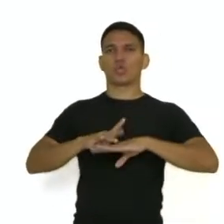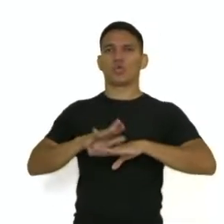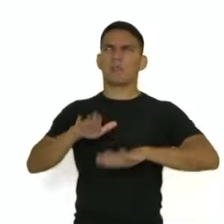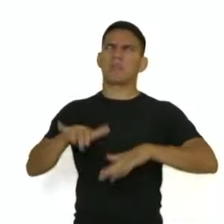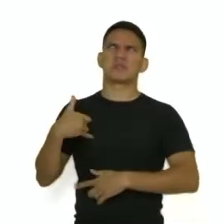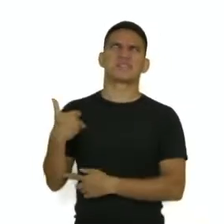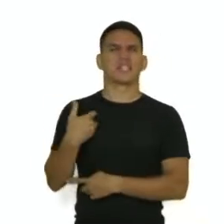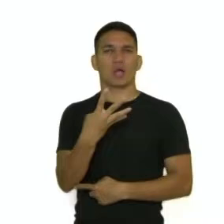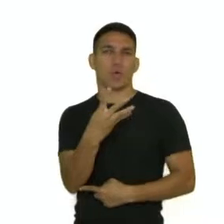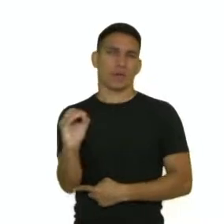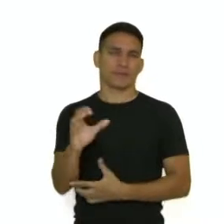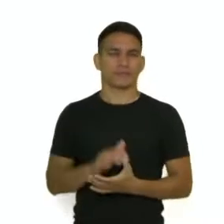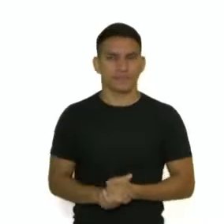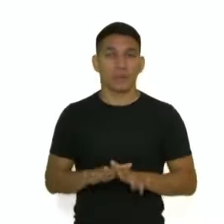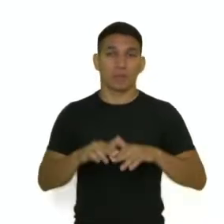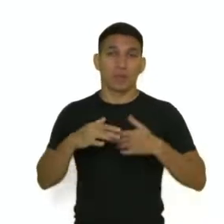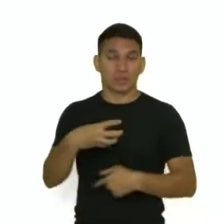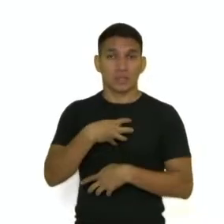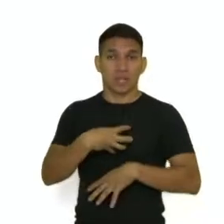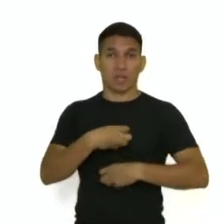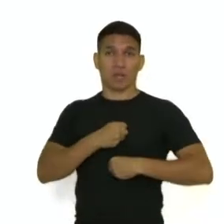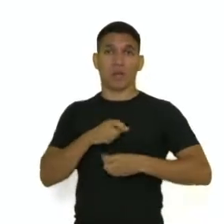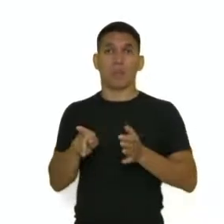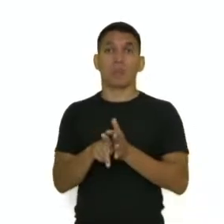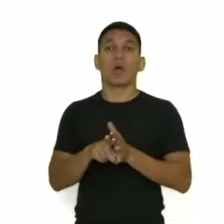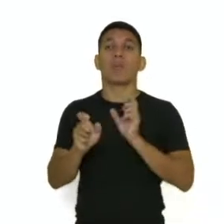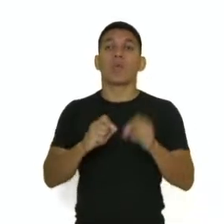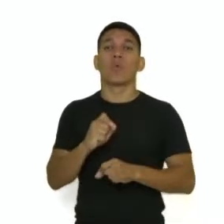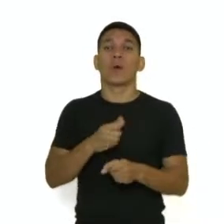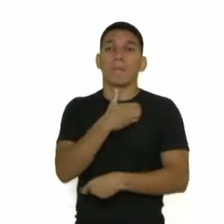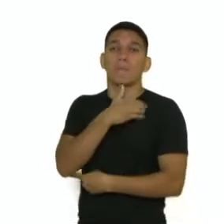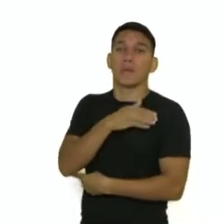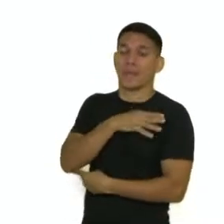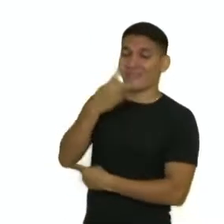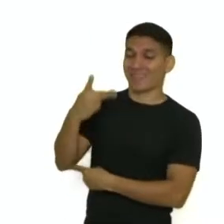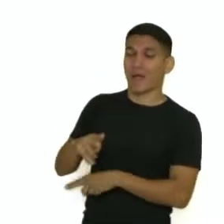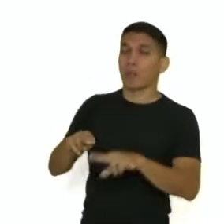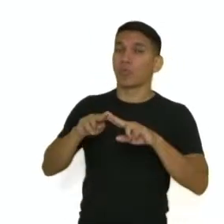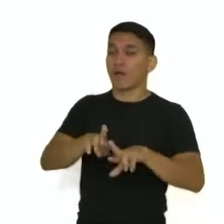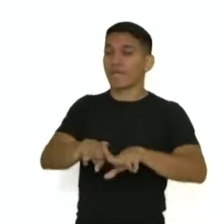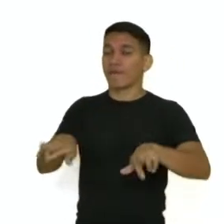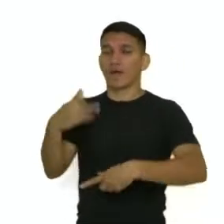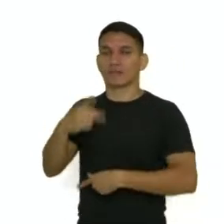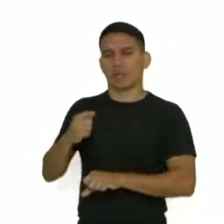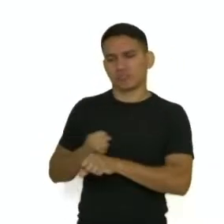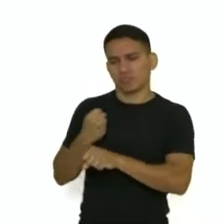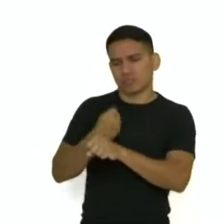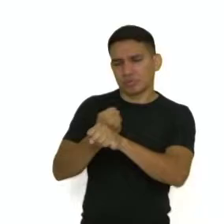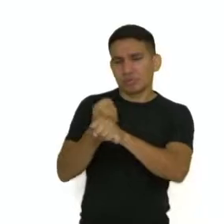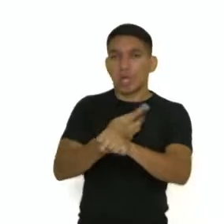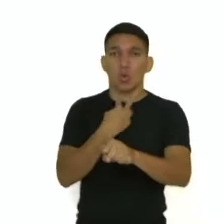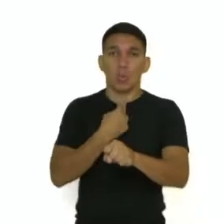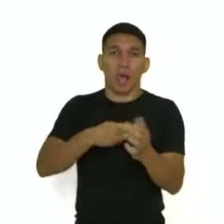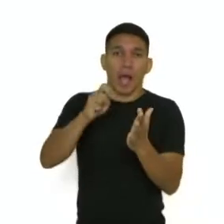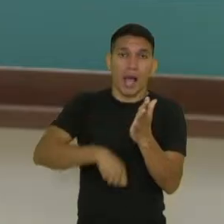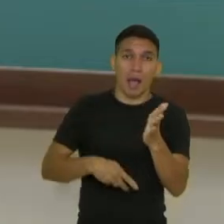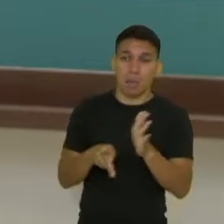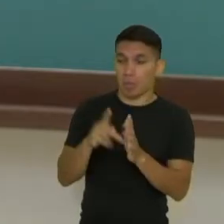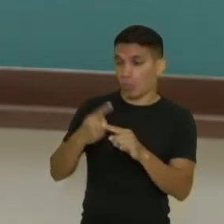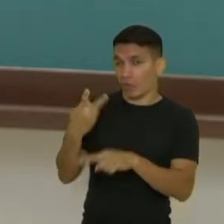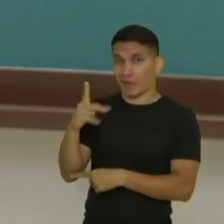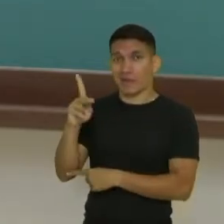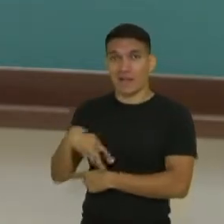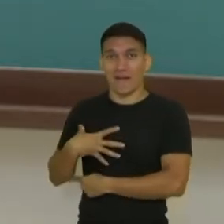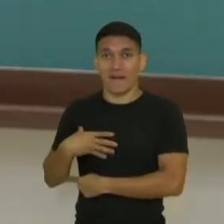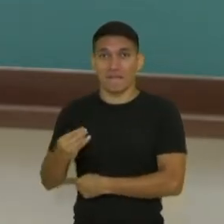40 anos de idade. Então ele sofreu preconceito por partes religiosos nobres e muitos de seus trabalhos não puderam ser assinados por essa condição. Ou seja, como ele era uma pessoa